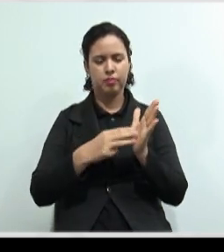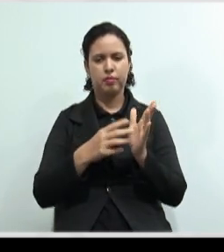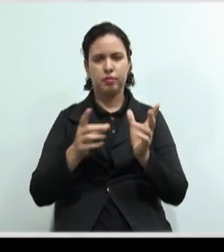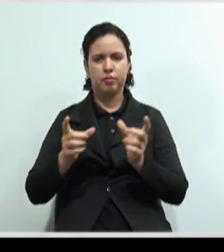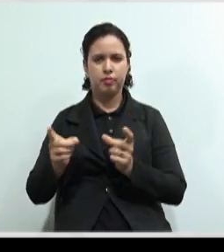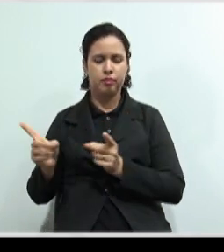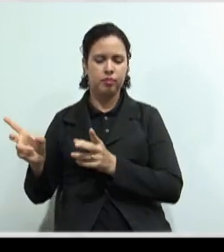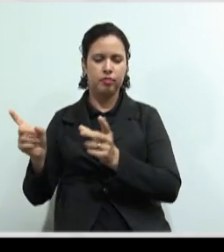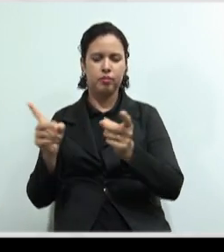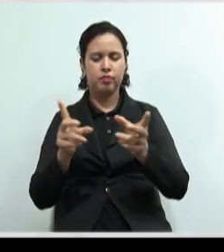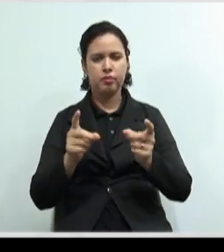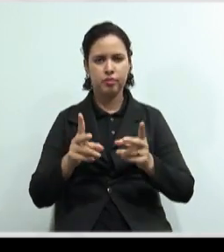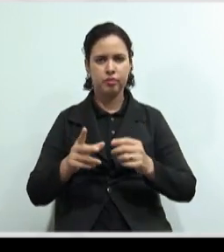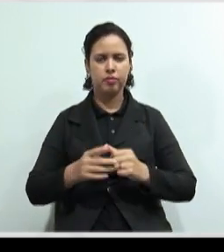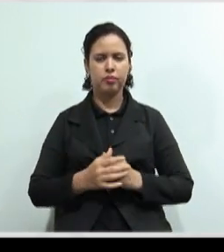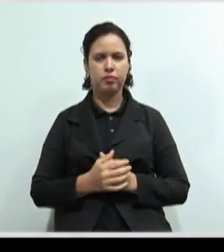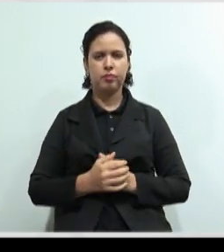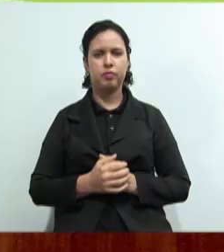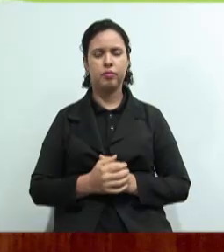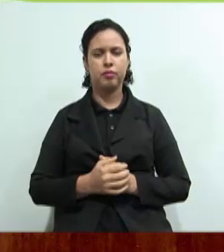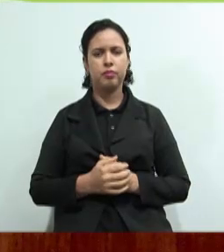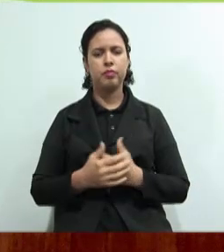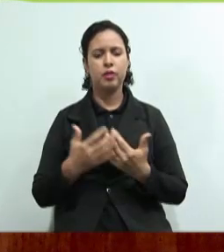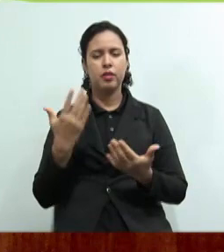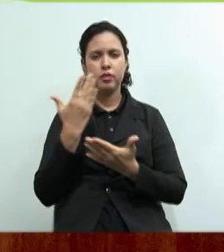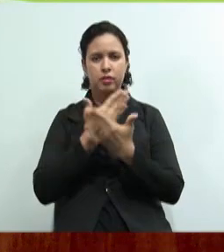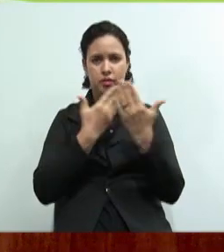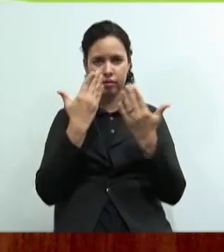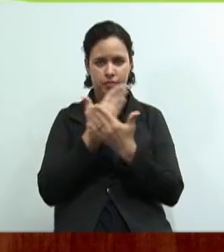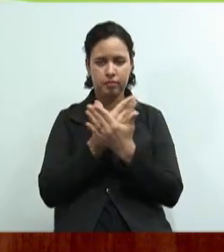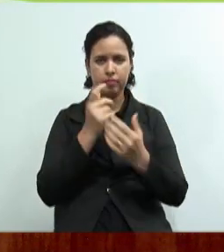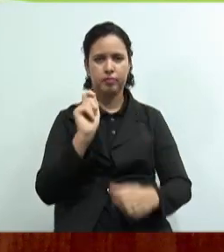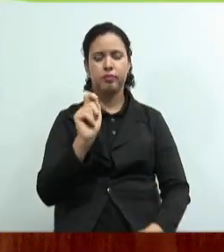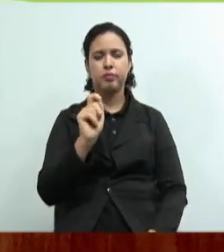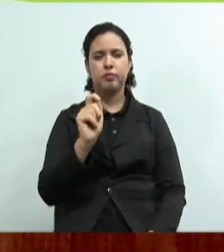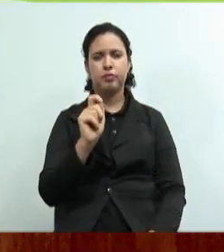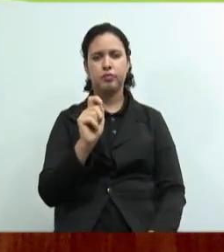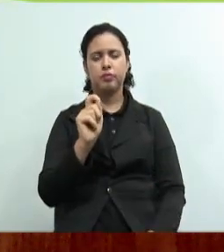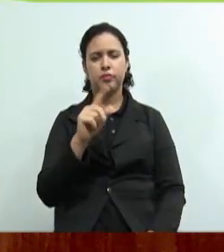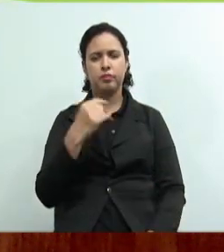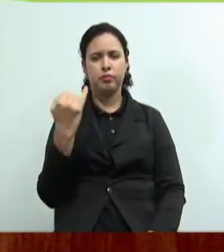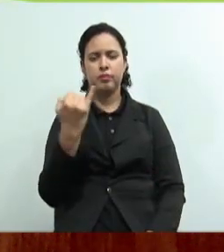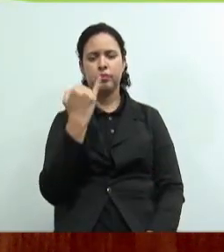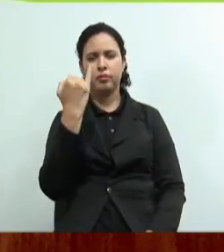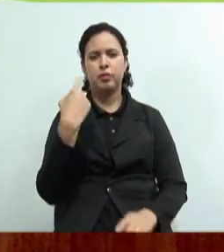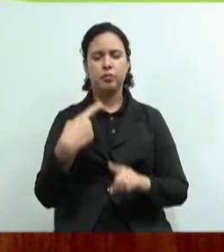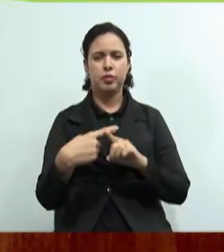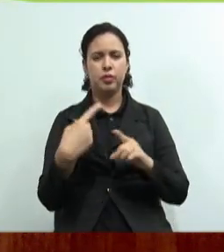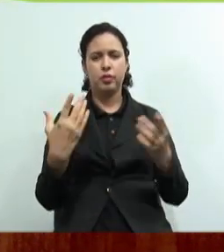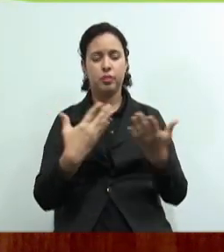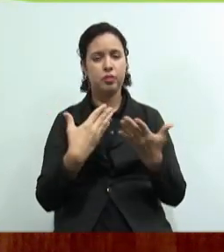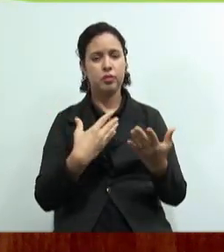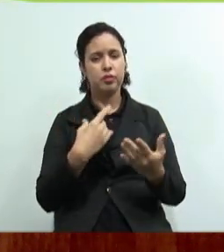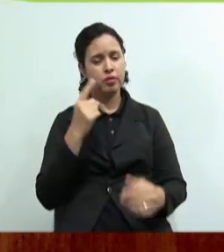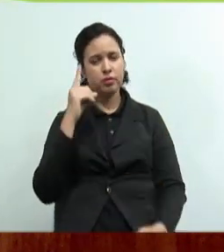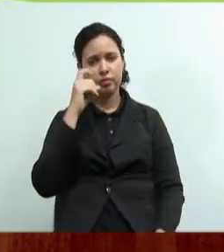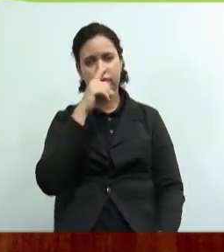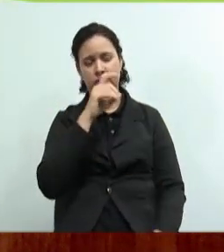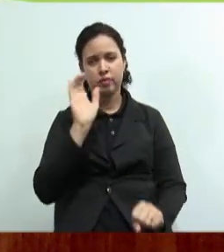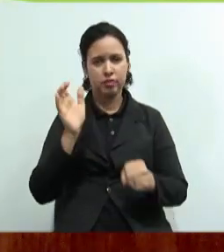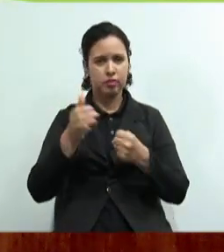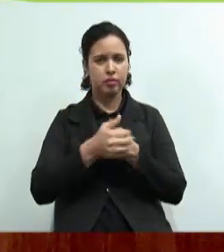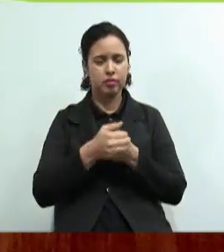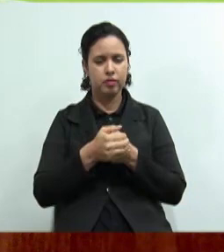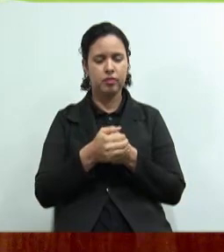comercialização. Essa transparência é muito importante porque estamos numa era que é muito difícil esconder alguma coisa, né?